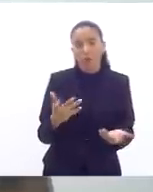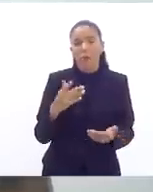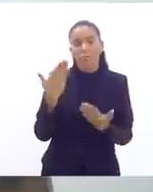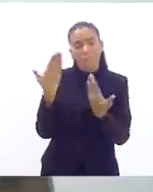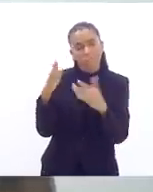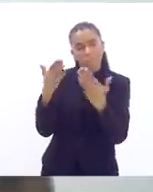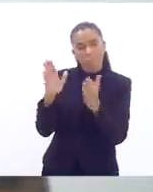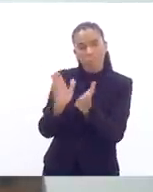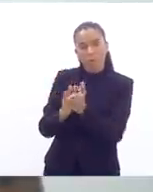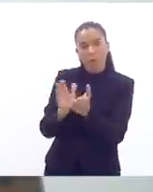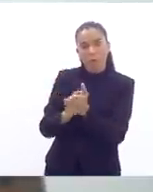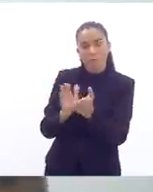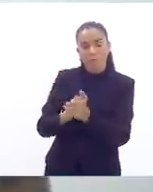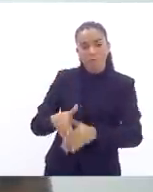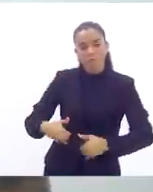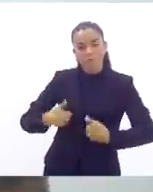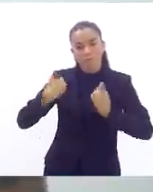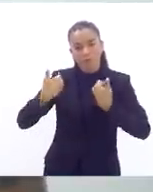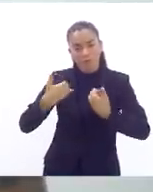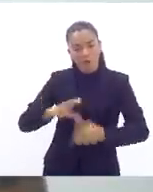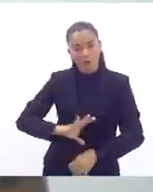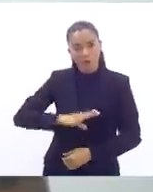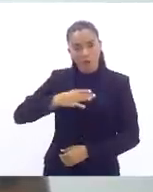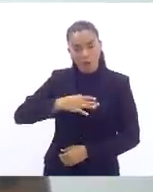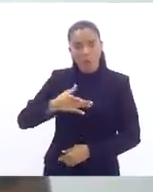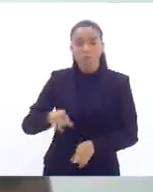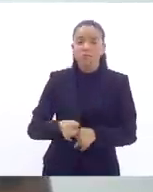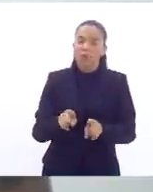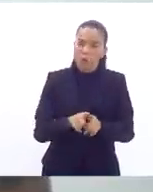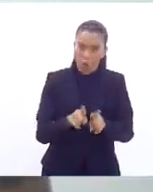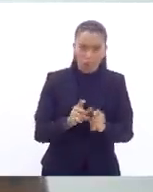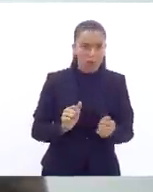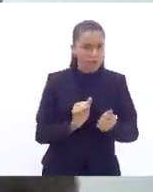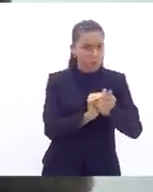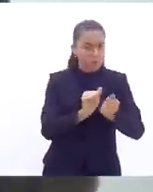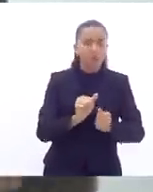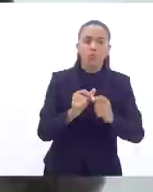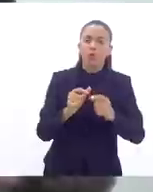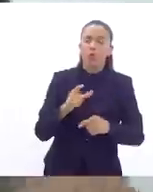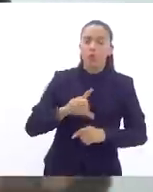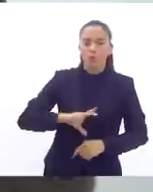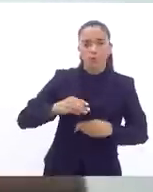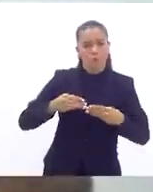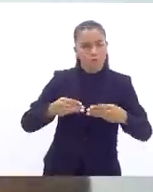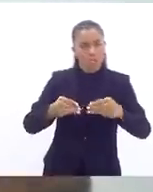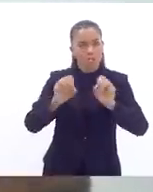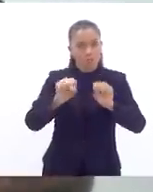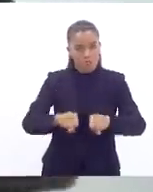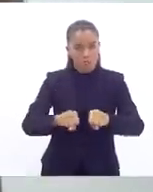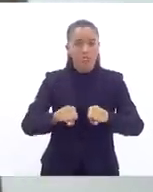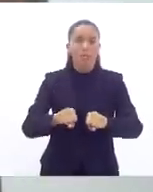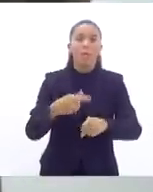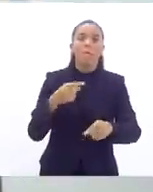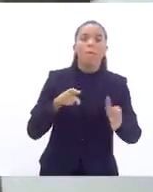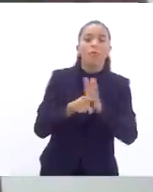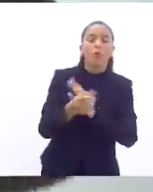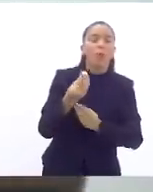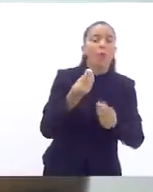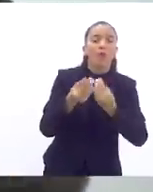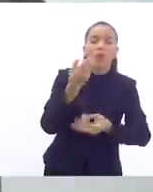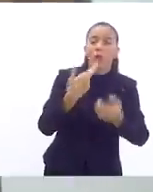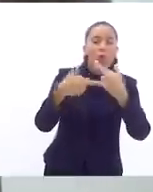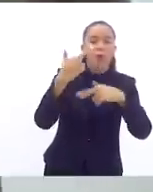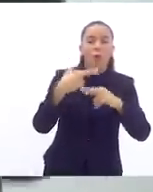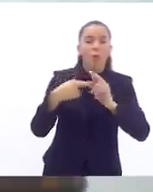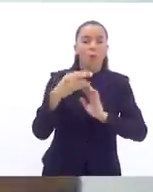a senhora pela coragem parabéns por marcar e estive com o ministro sim em Brasília e perguntei sobre o regime de recuperação fiscal do Rio de Janeiro que eu acho que nenhum de